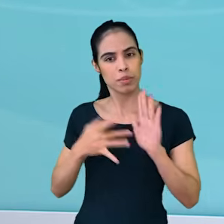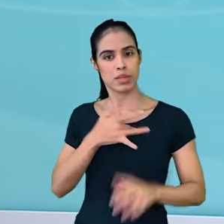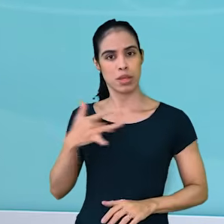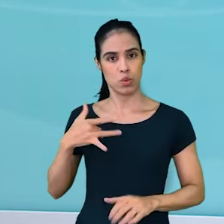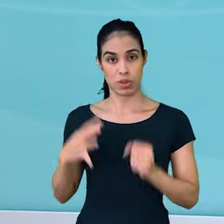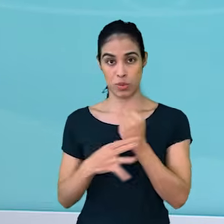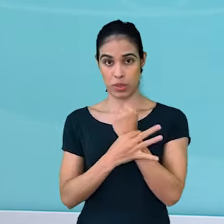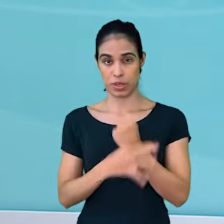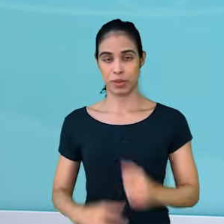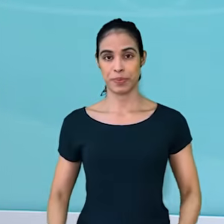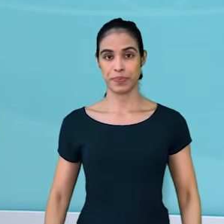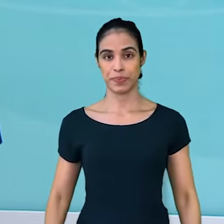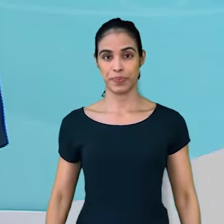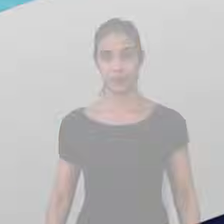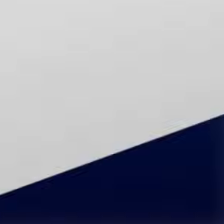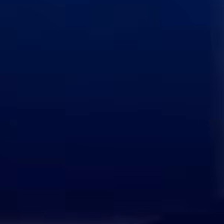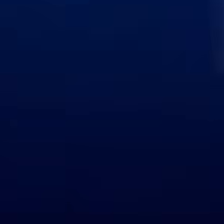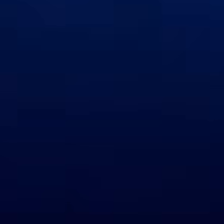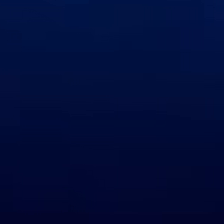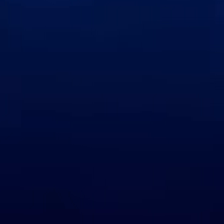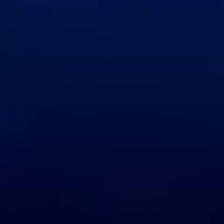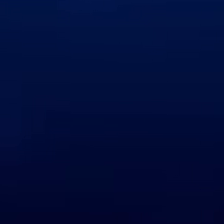programas de saúde e segurança.